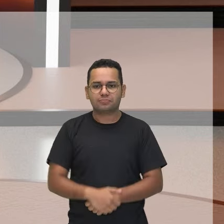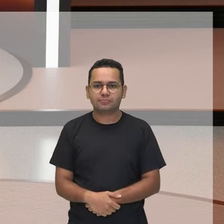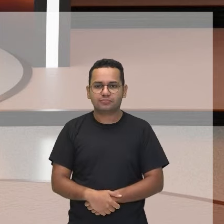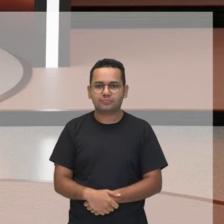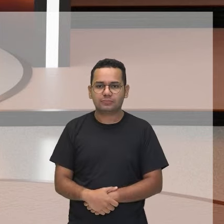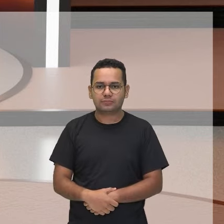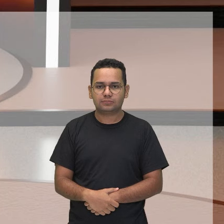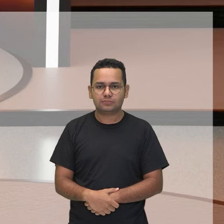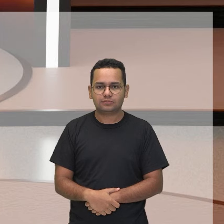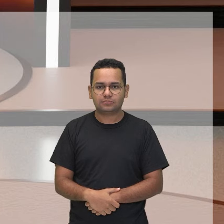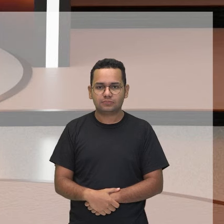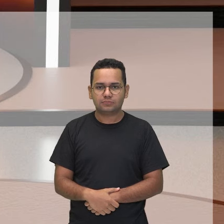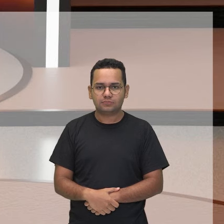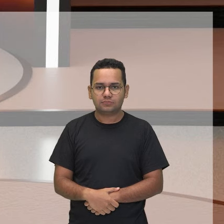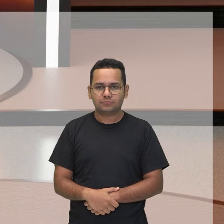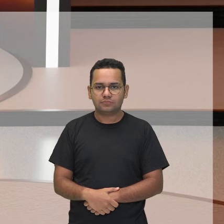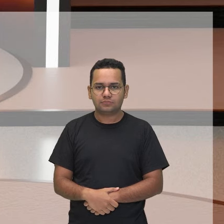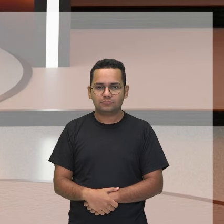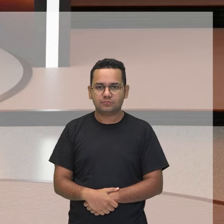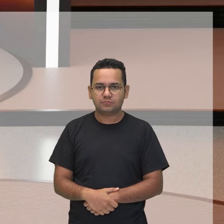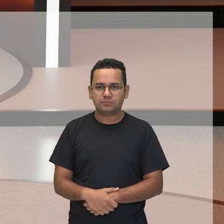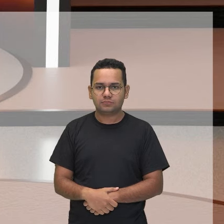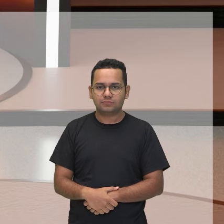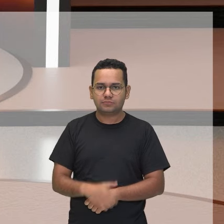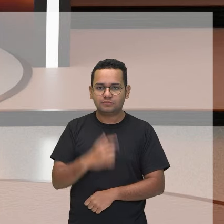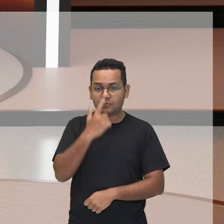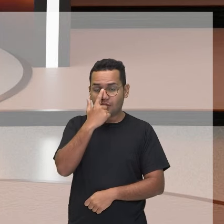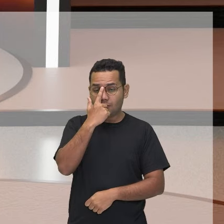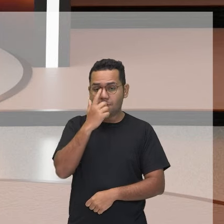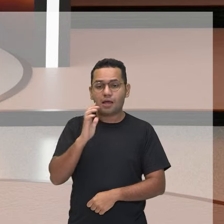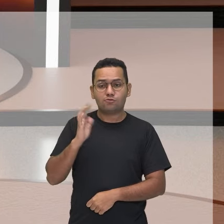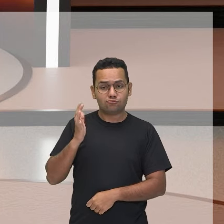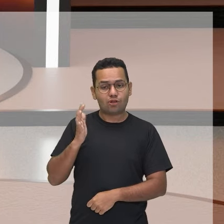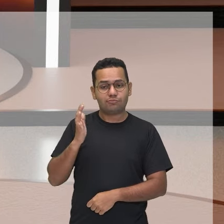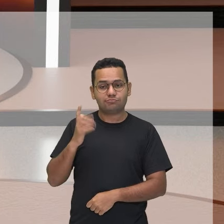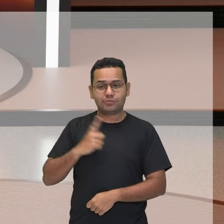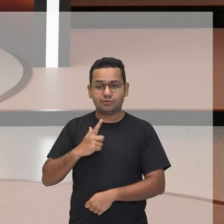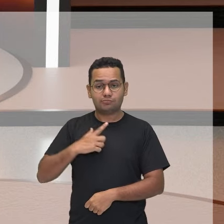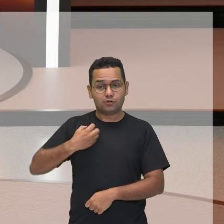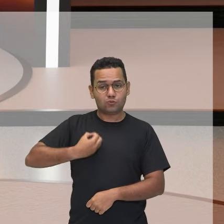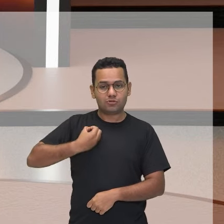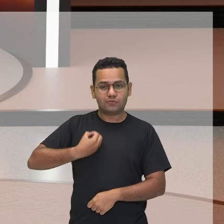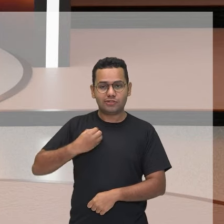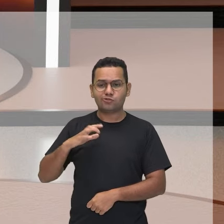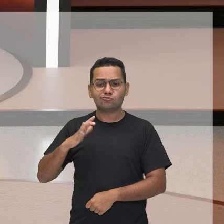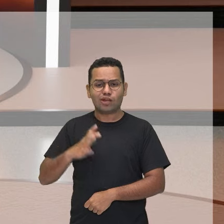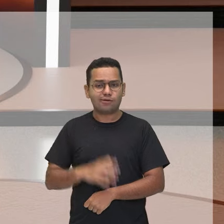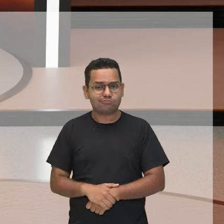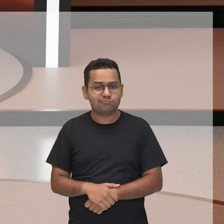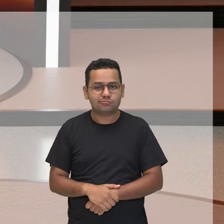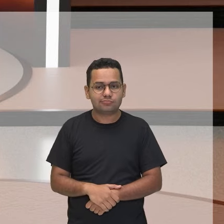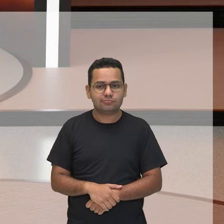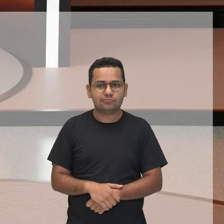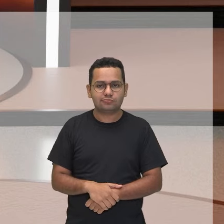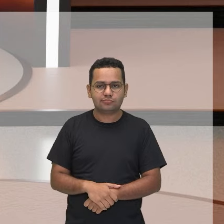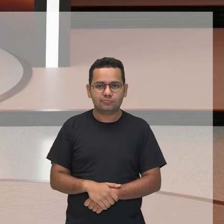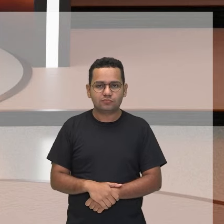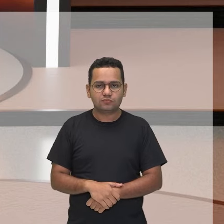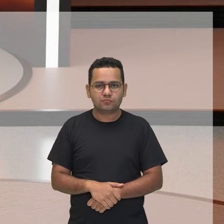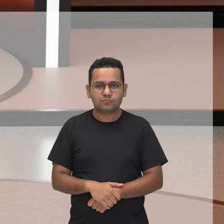de conhecimentos, eles estão, não é, no nosso cotidiano, na nossa vida. Fazem parte, não é, do